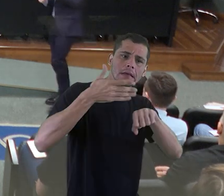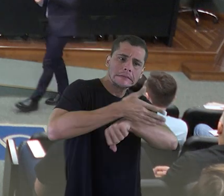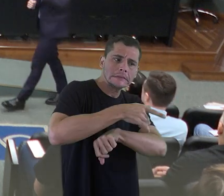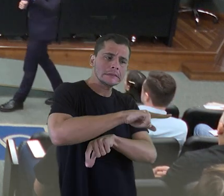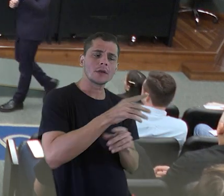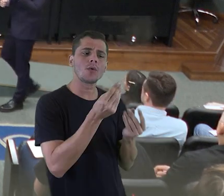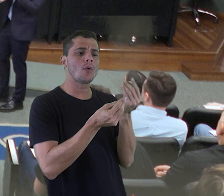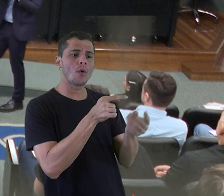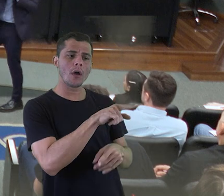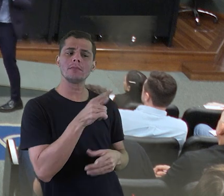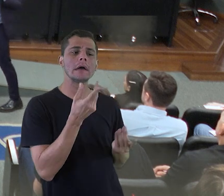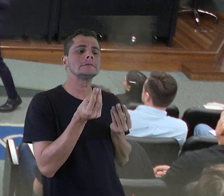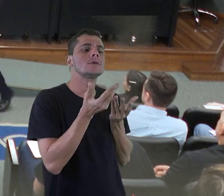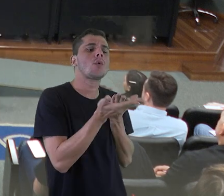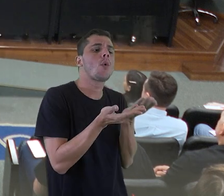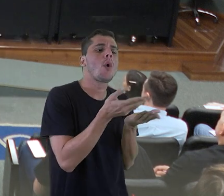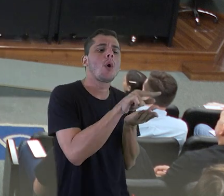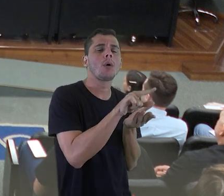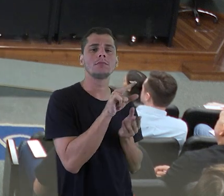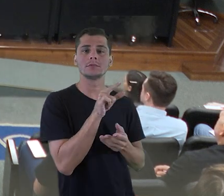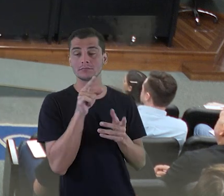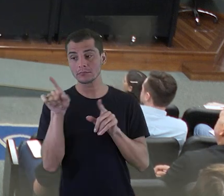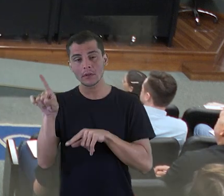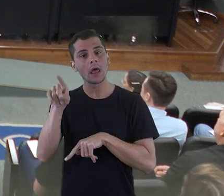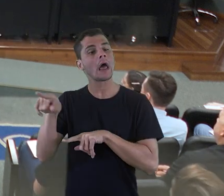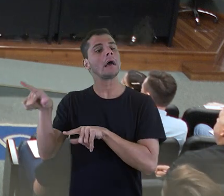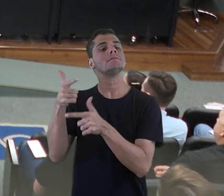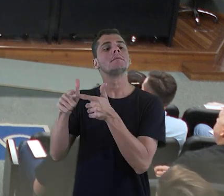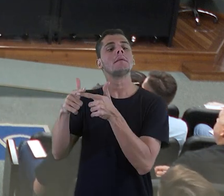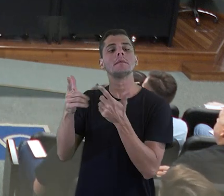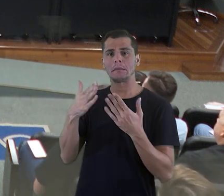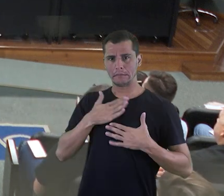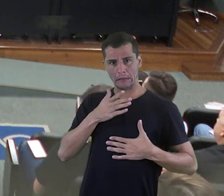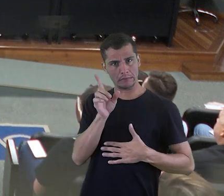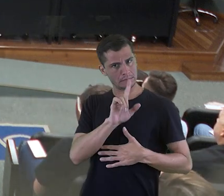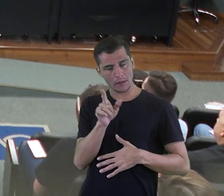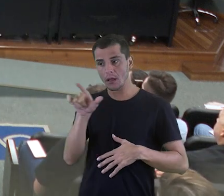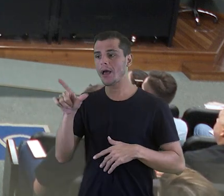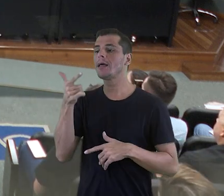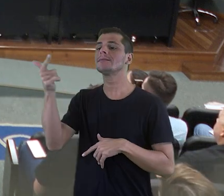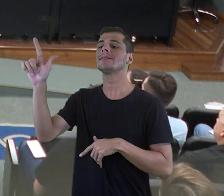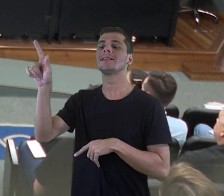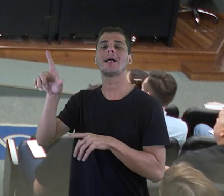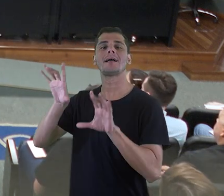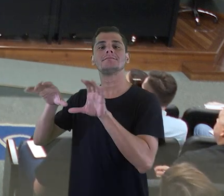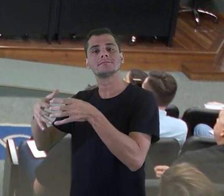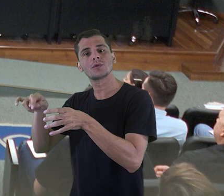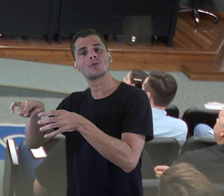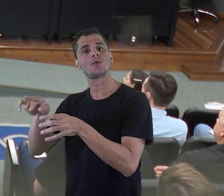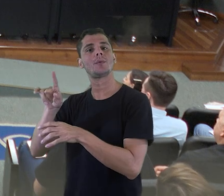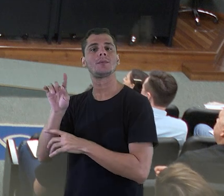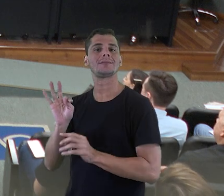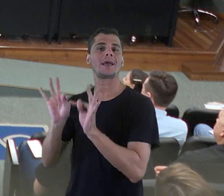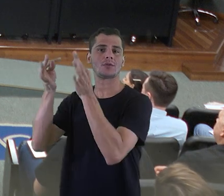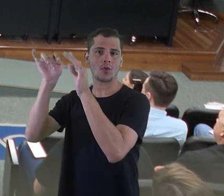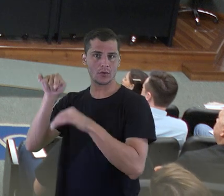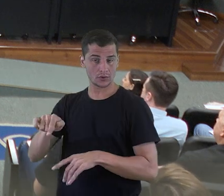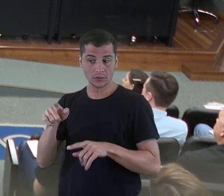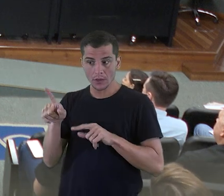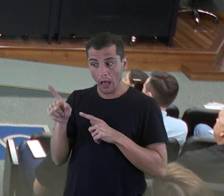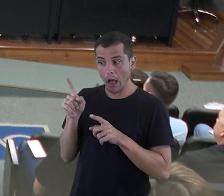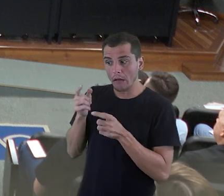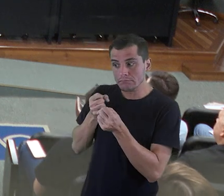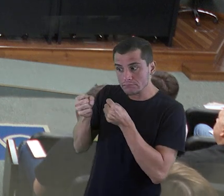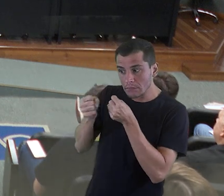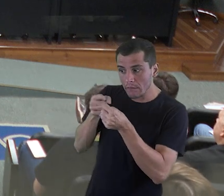entrevista com a TI para entender esse dado que sai do WhatsApp, aqui do telefone, pessoal do deputado e entra na TI, como é a TI trata. E aí vai na TI.